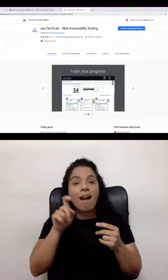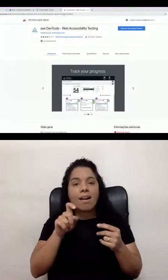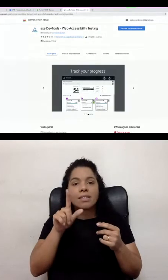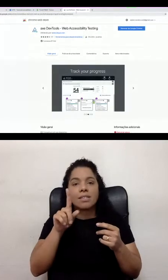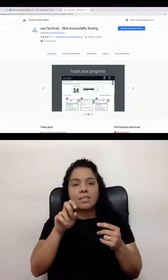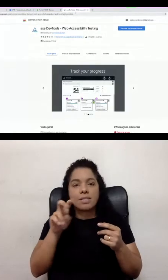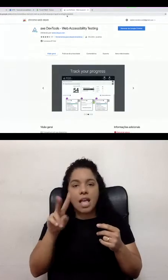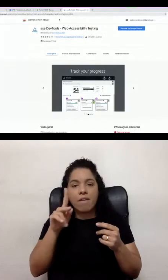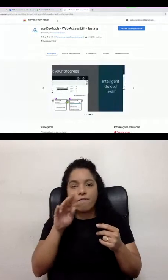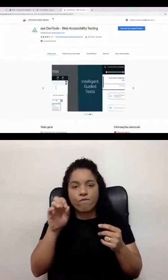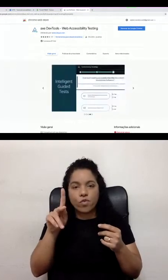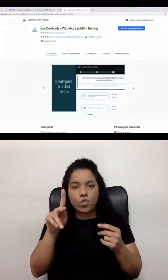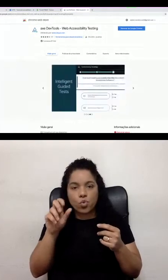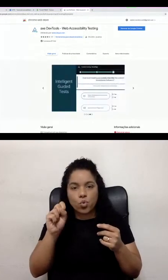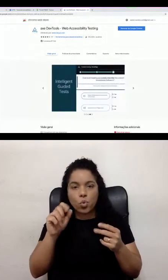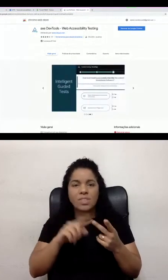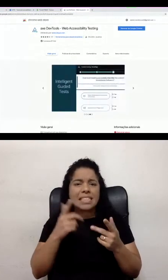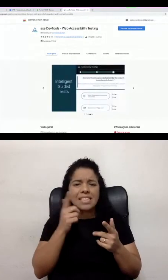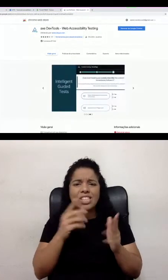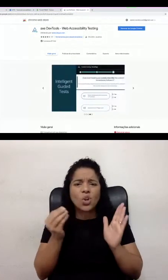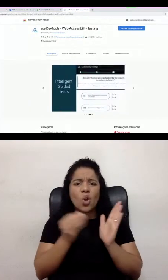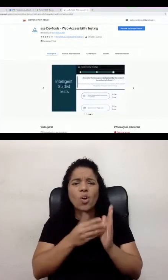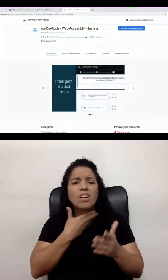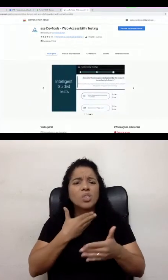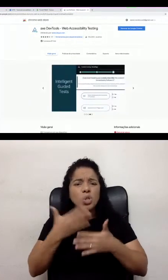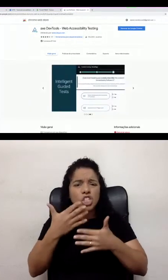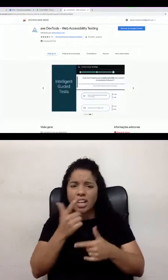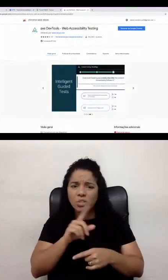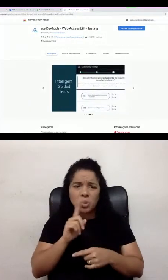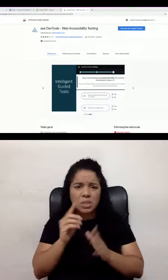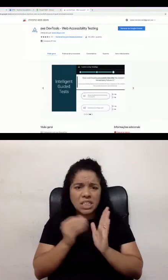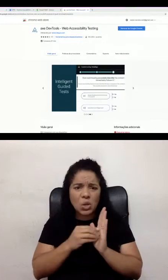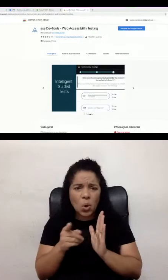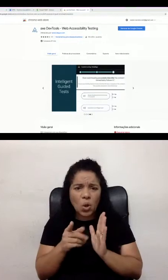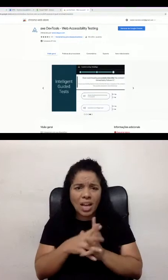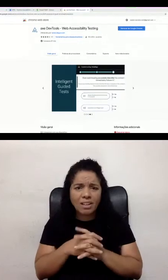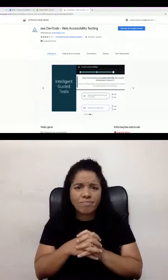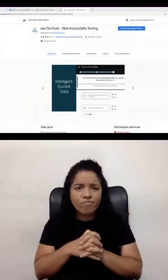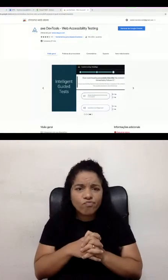Eu não sei se eu consigo colocar no chat.